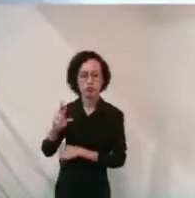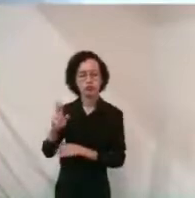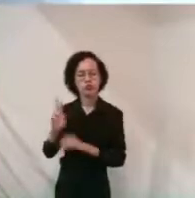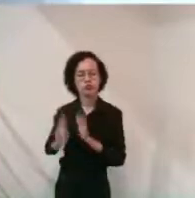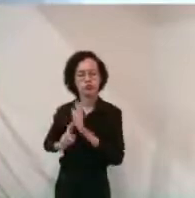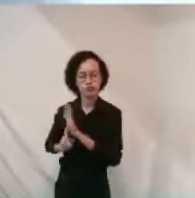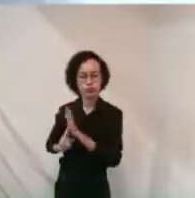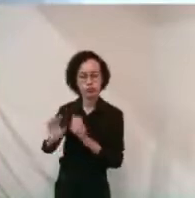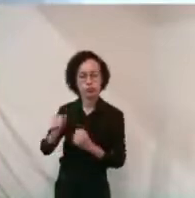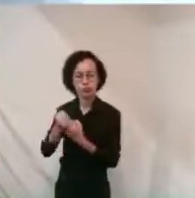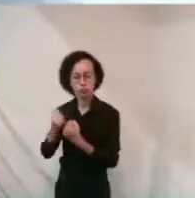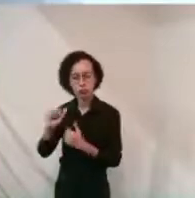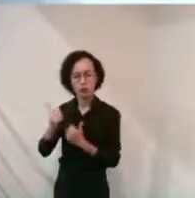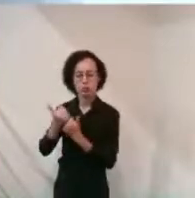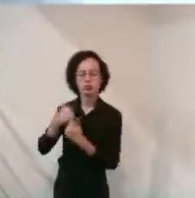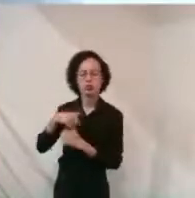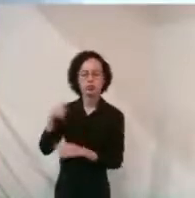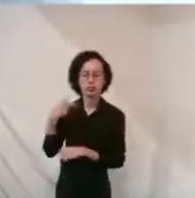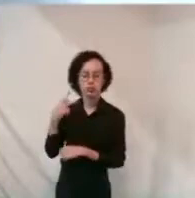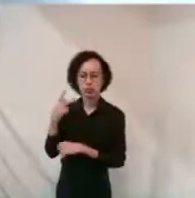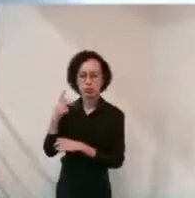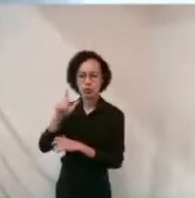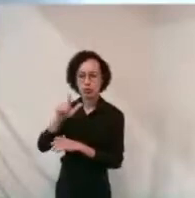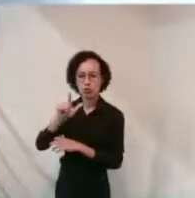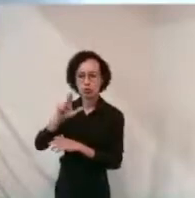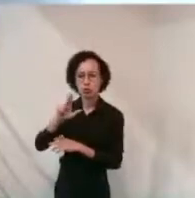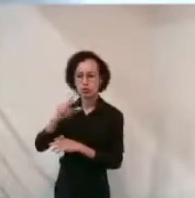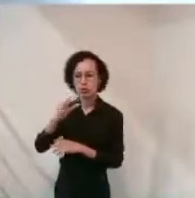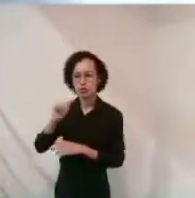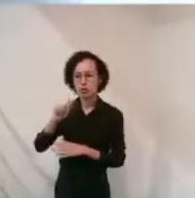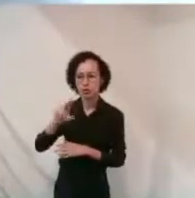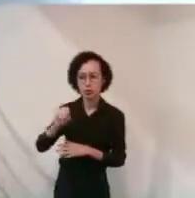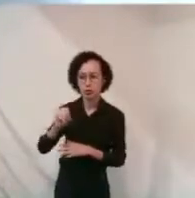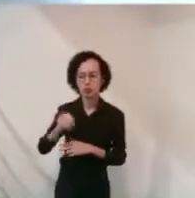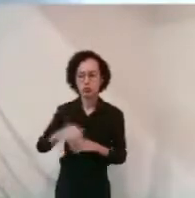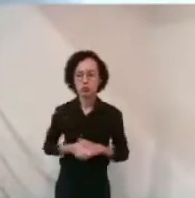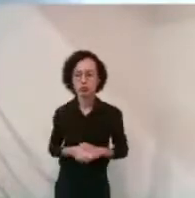de Justiça do Rio de Janeiro, Luciano Oliveira Matos de Souza.